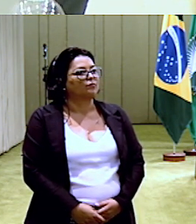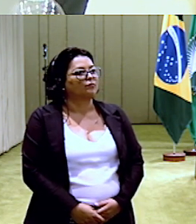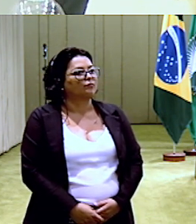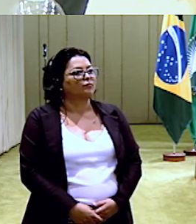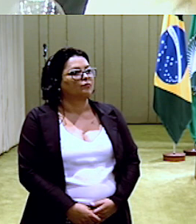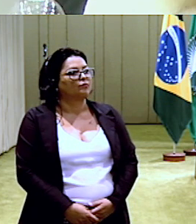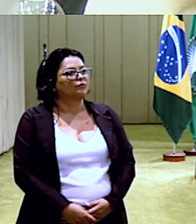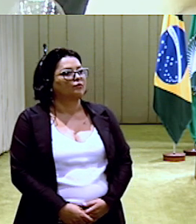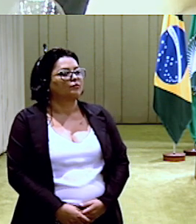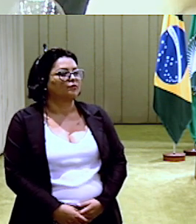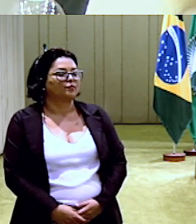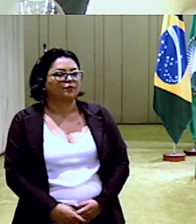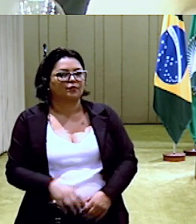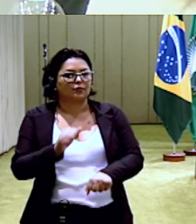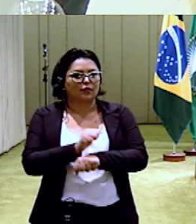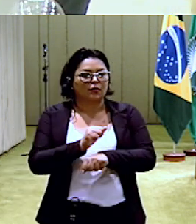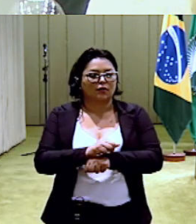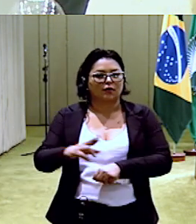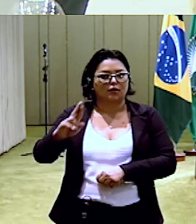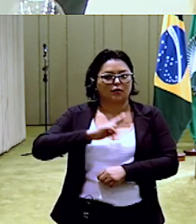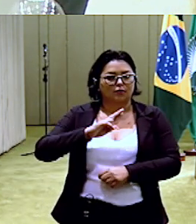Esperamos alguns segundos, alguns minutos.